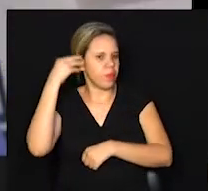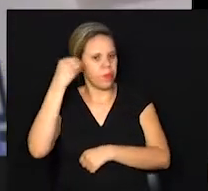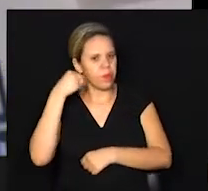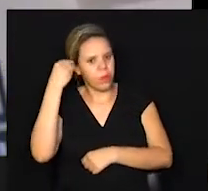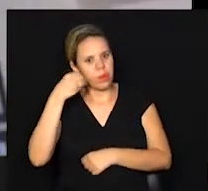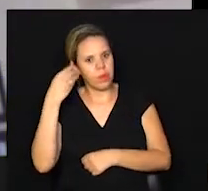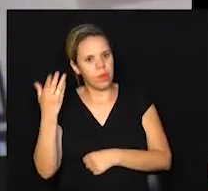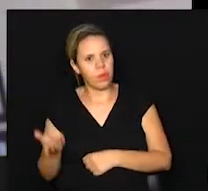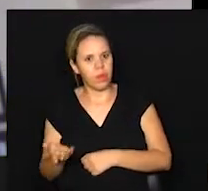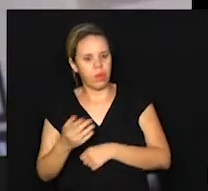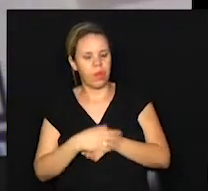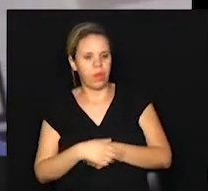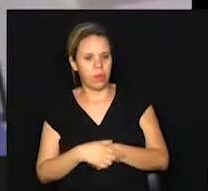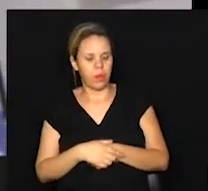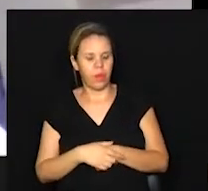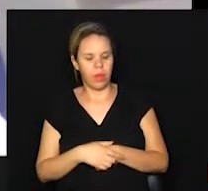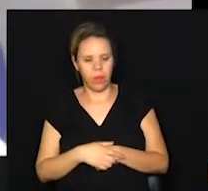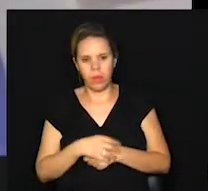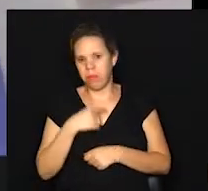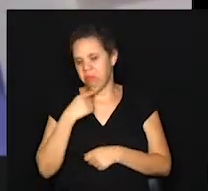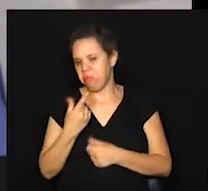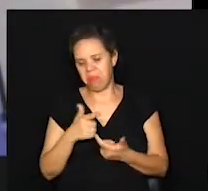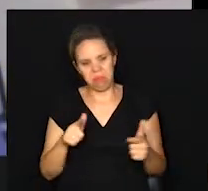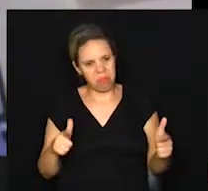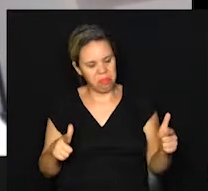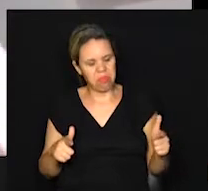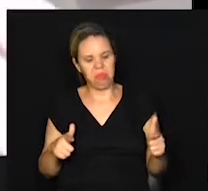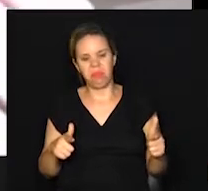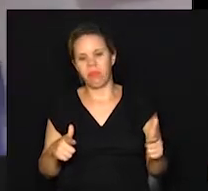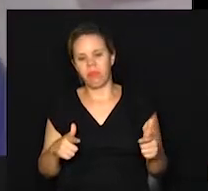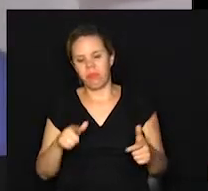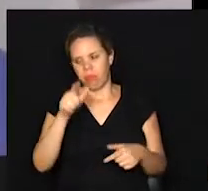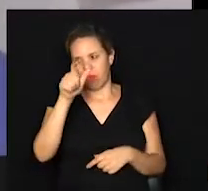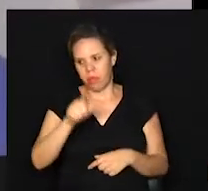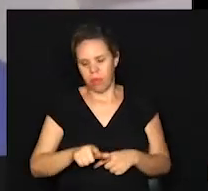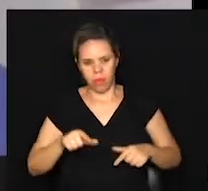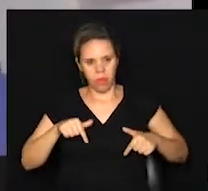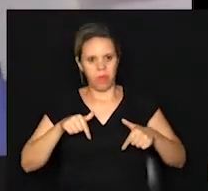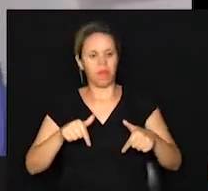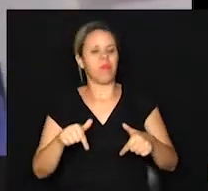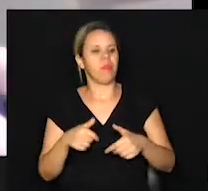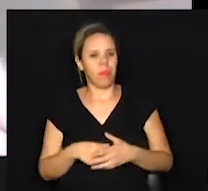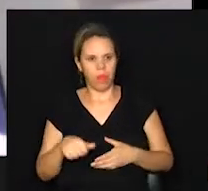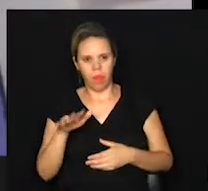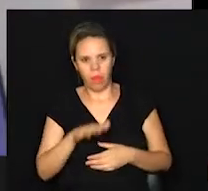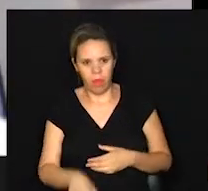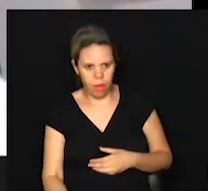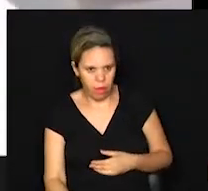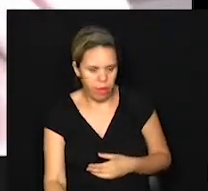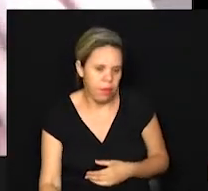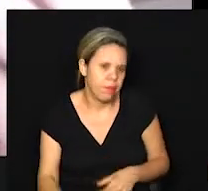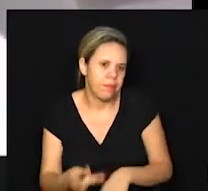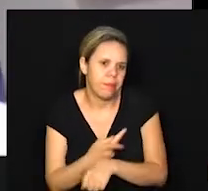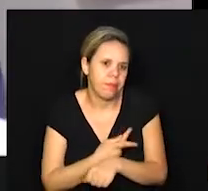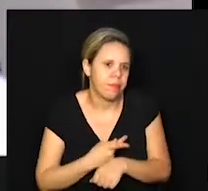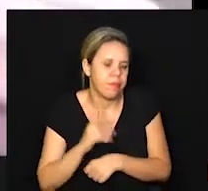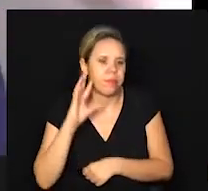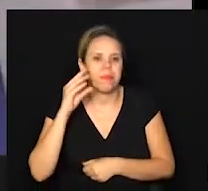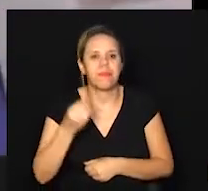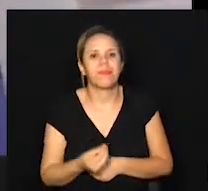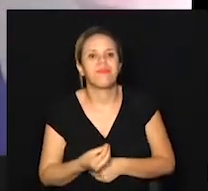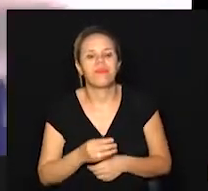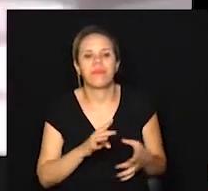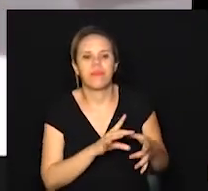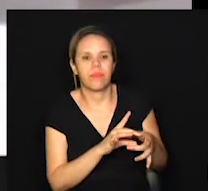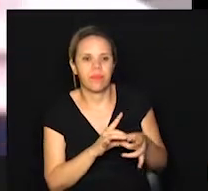conhecimento, né, não me resta dúvidas, enquanto uma pessoa que atua nessa área e que procura entender os